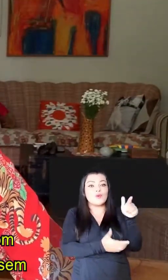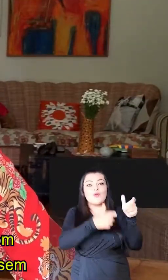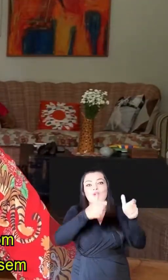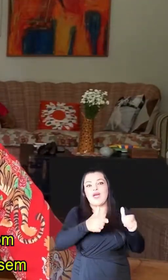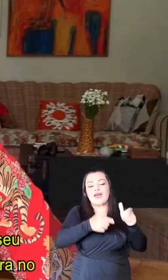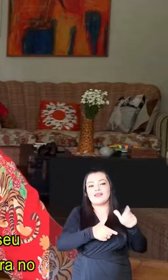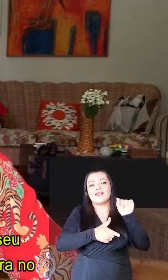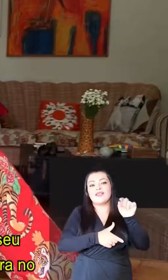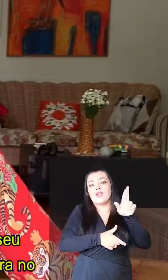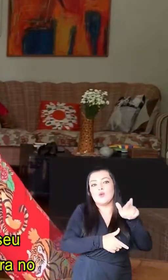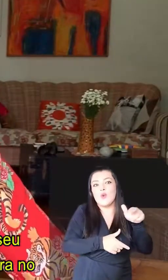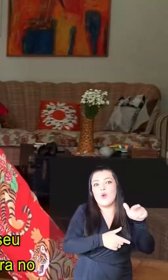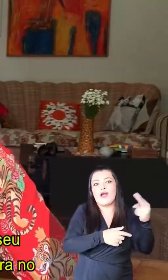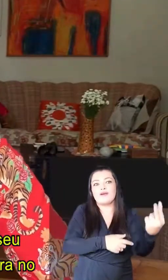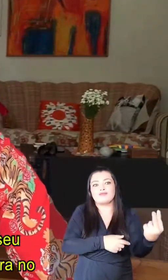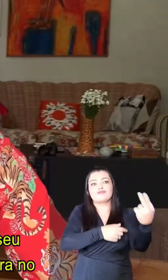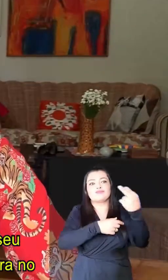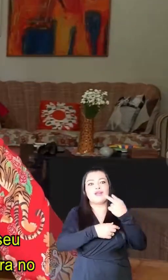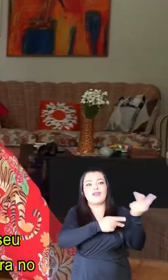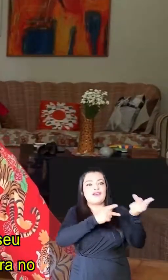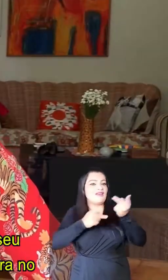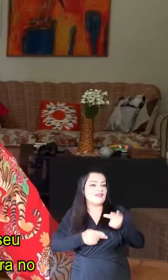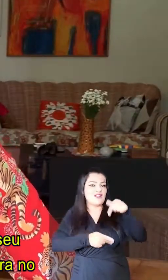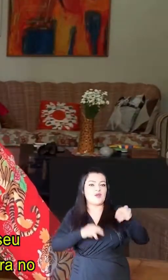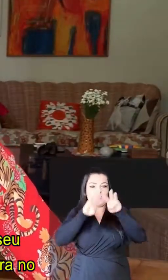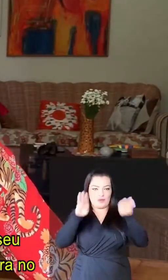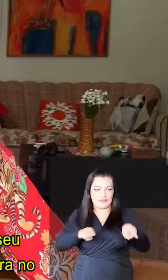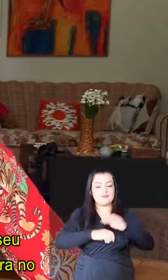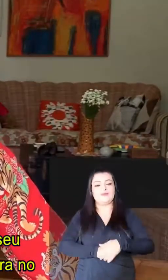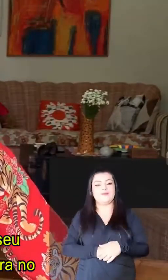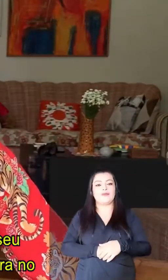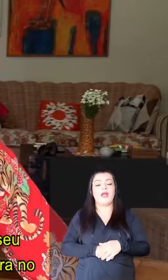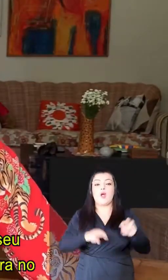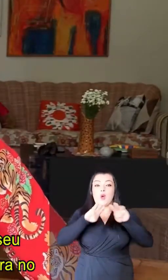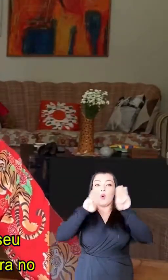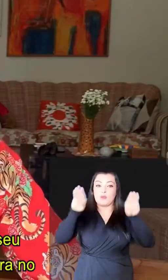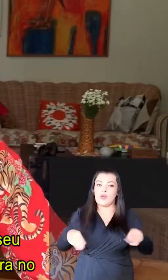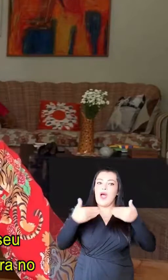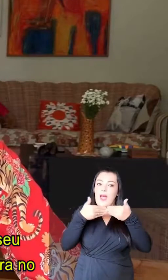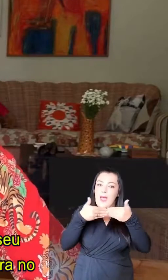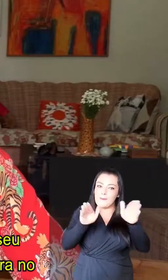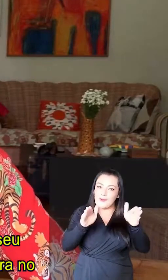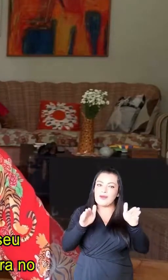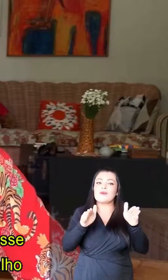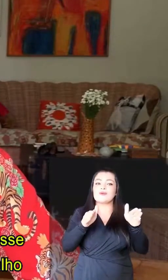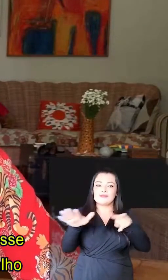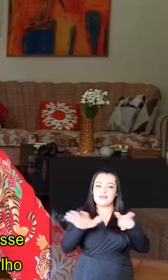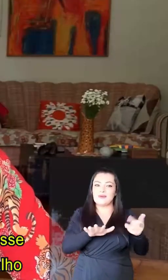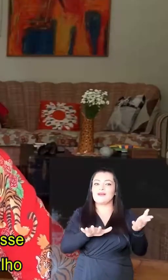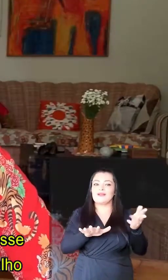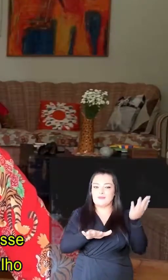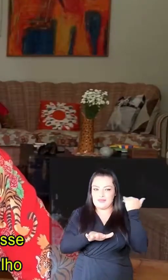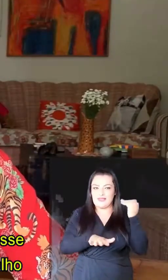talvez não tivessem a possibilidade de conhecer o museu. O museu reabriu semana passada, o museu reabriu agora no dia